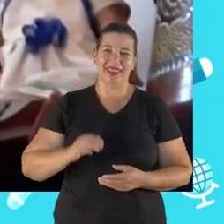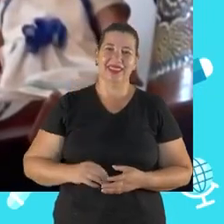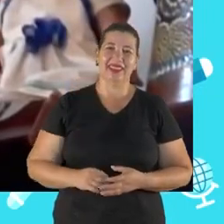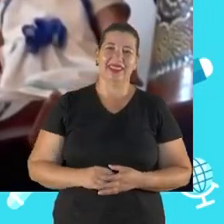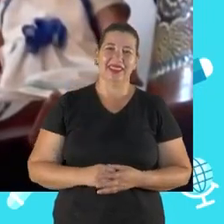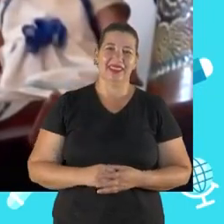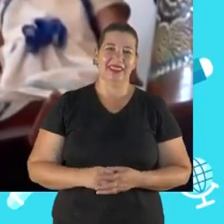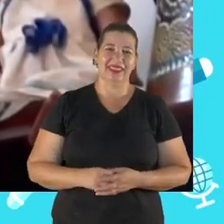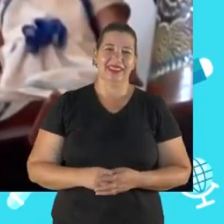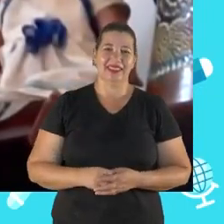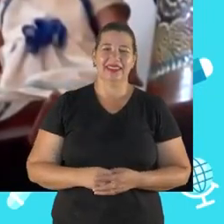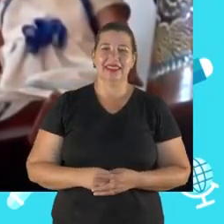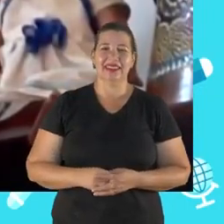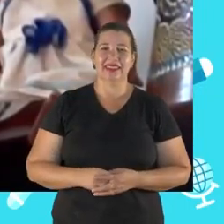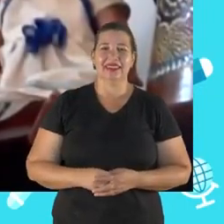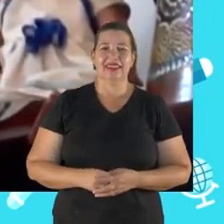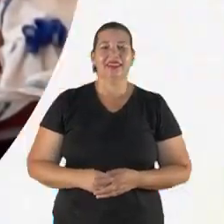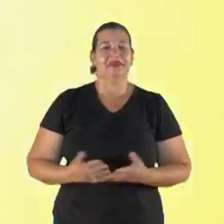beijo bem Odara.